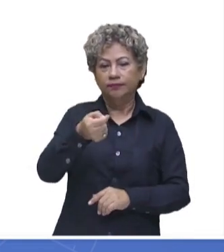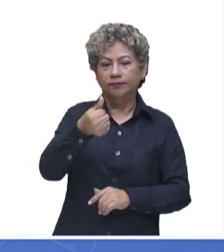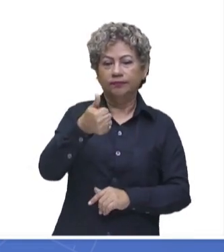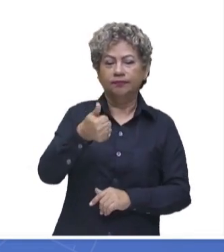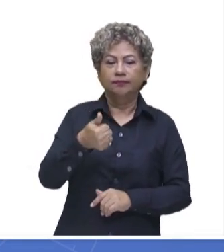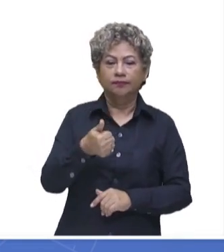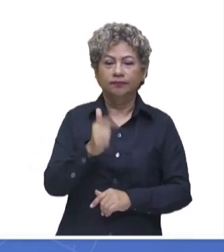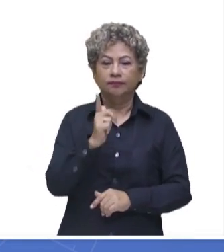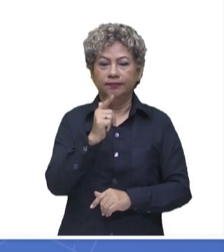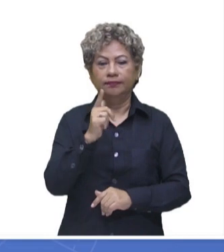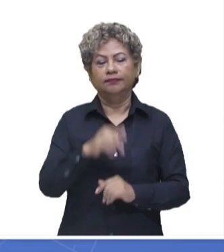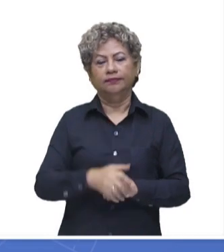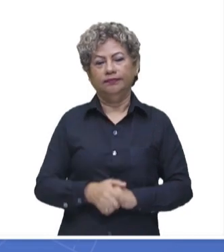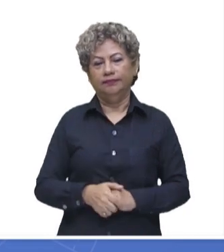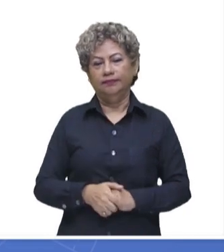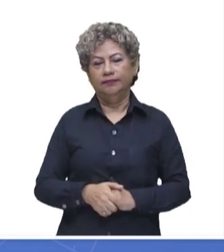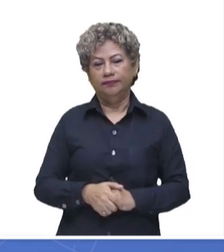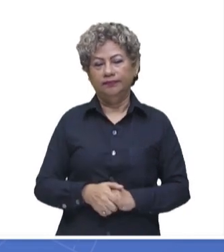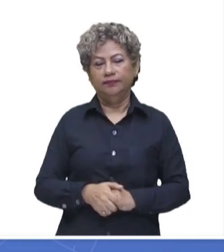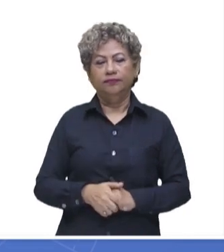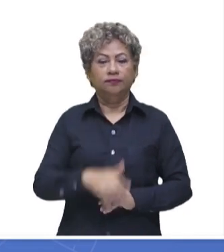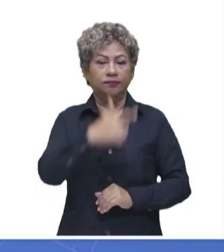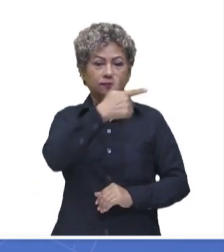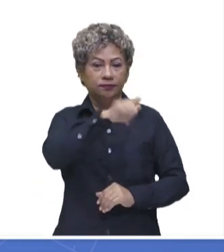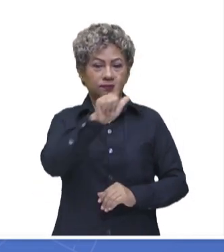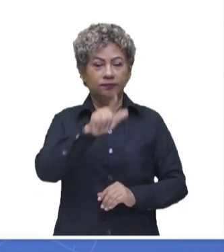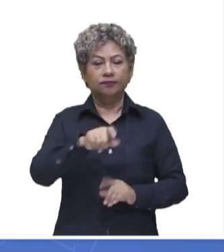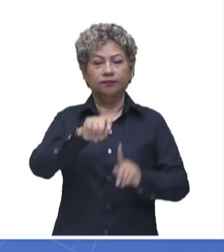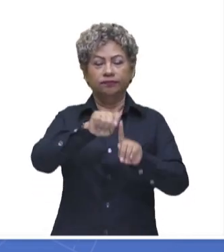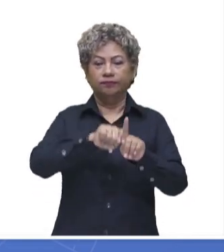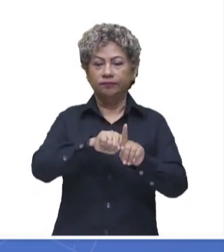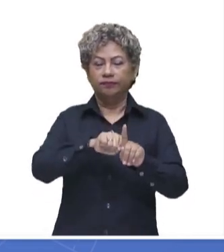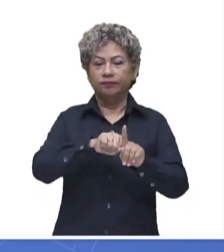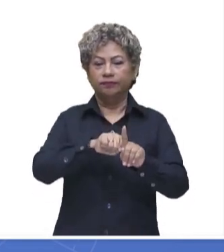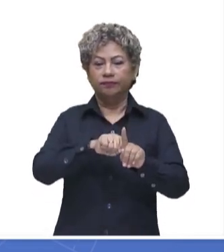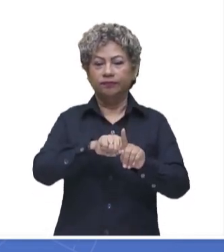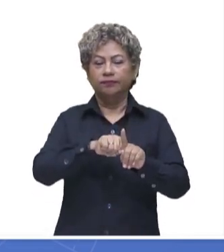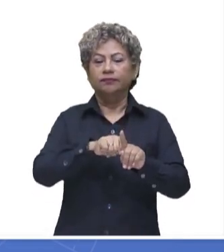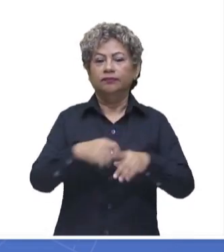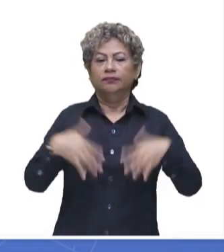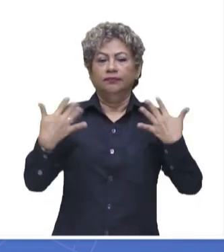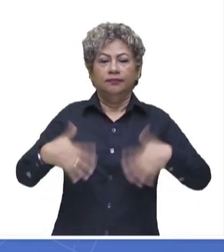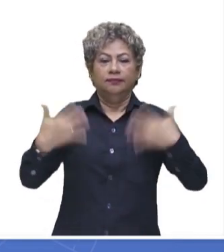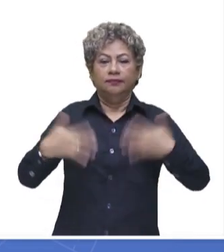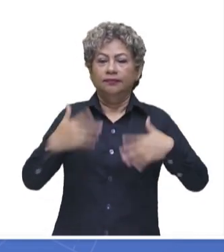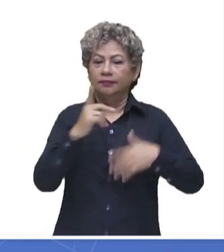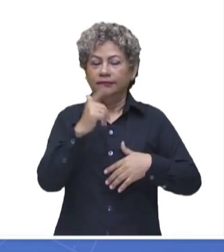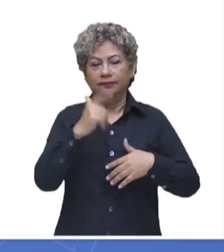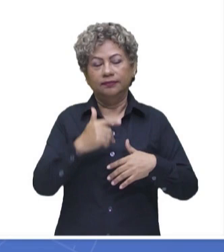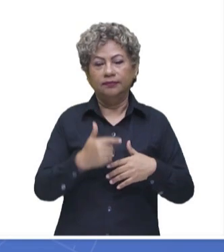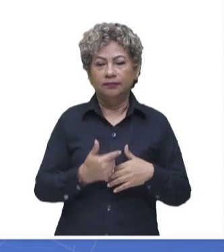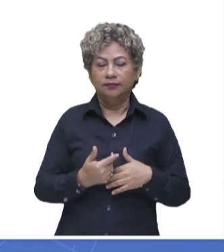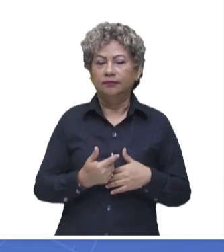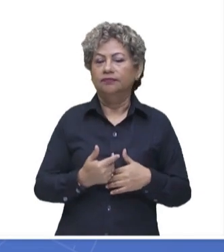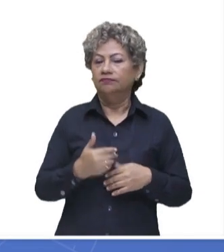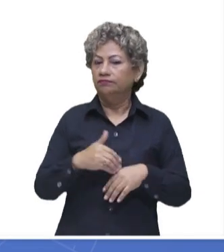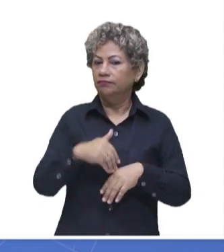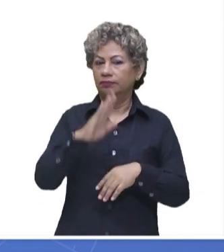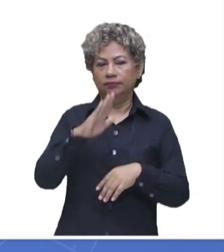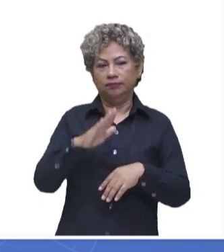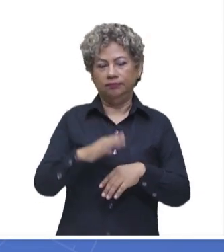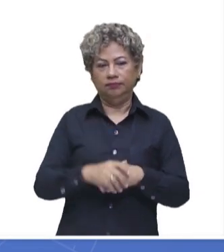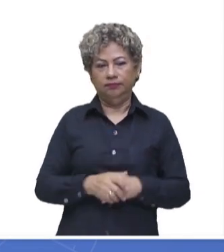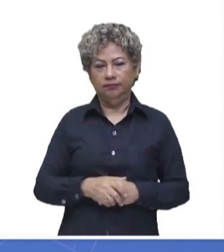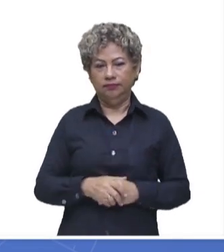janeiro, estão acima, né? Se a gente traçar aqui uma reta, aqui, ó, todos os outros pontos estão acima, não